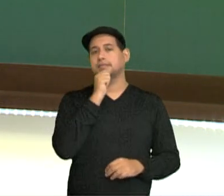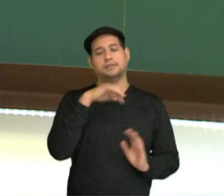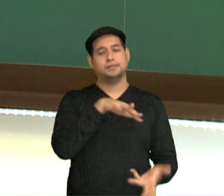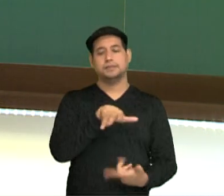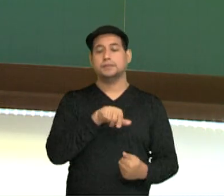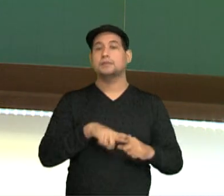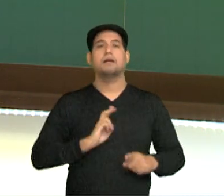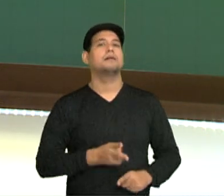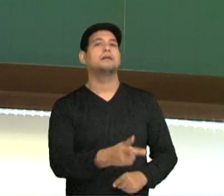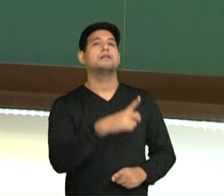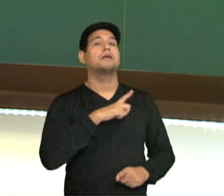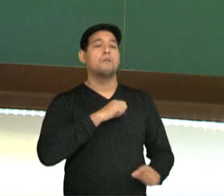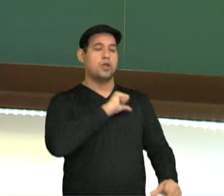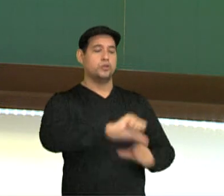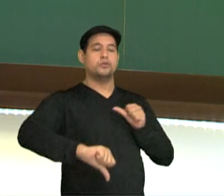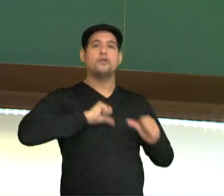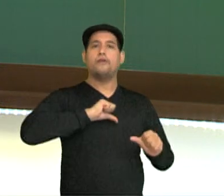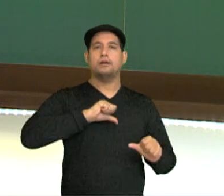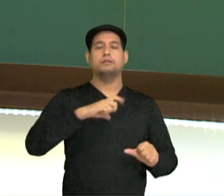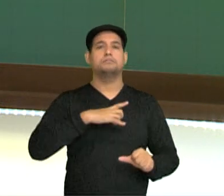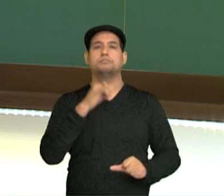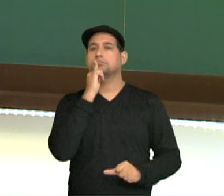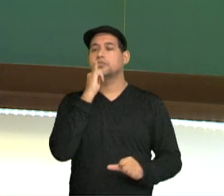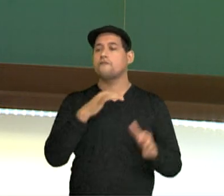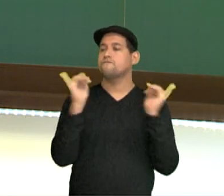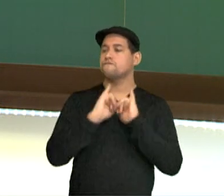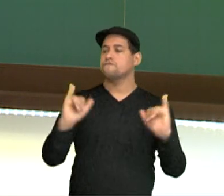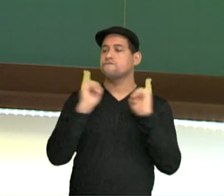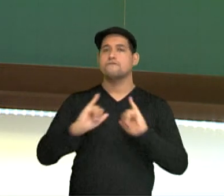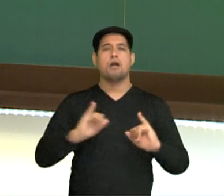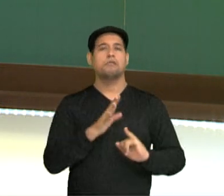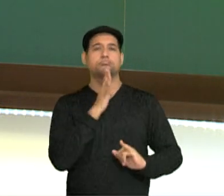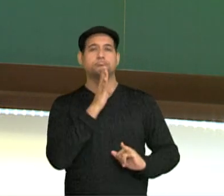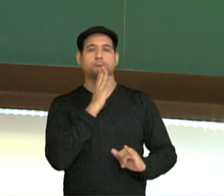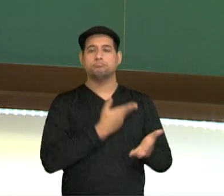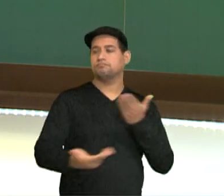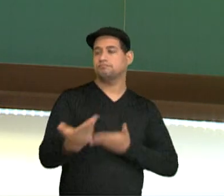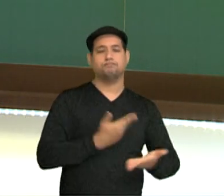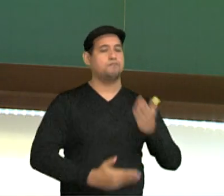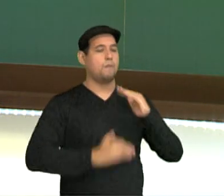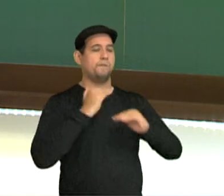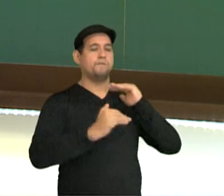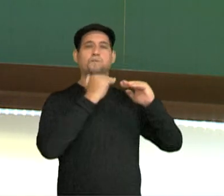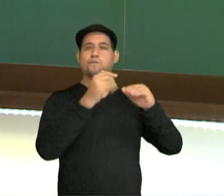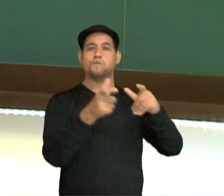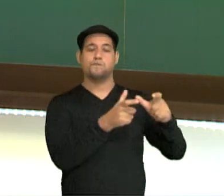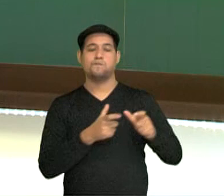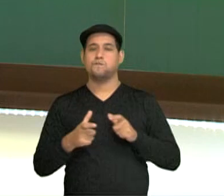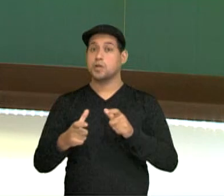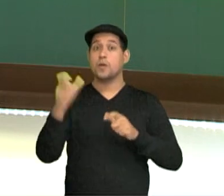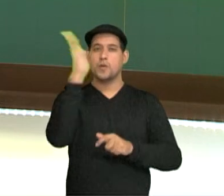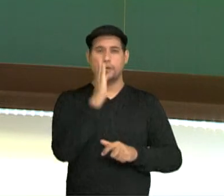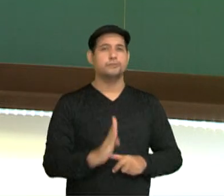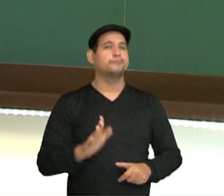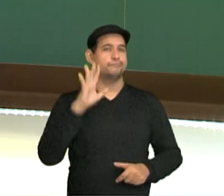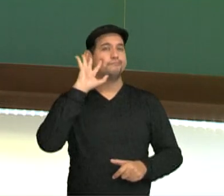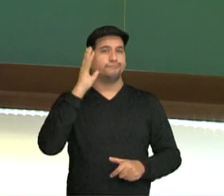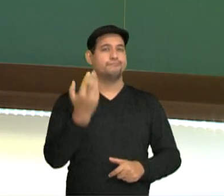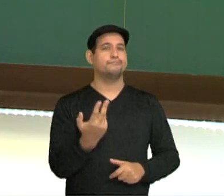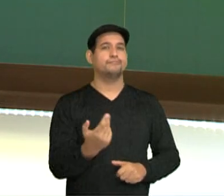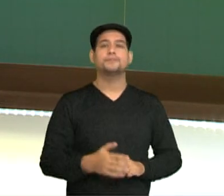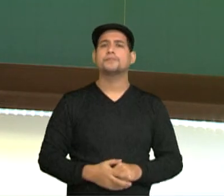mundo. Sempre há uma troca, né, de informações, de conhecimentos para o desenvolvimento dos lugares. E o Brasil aconteceu a mesma